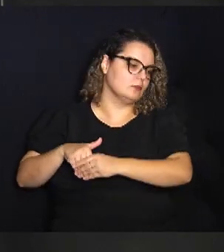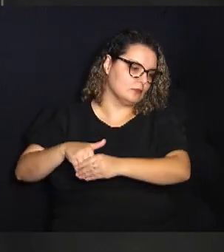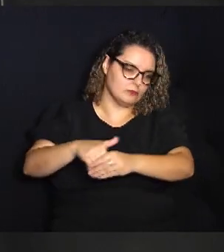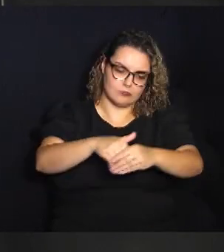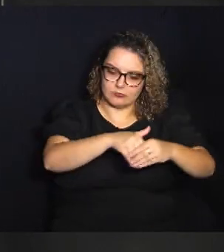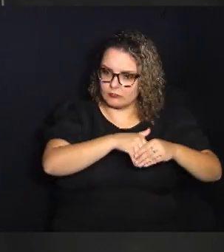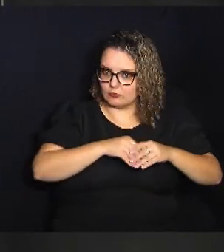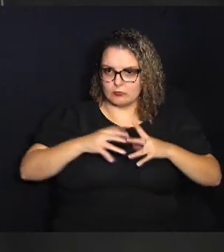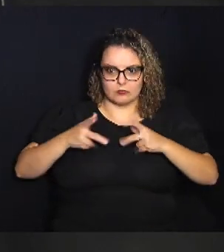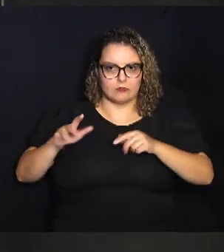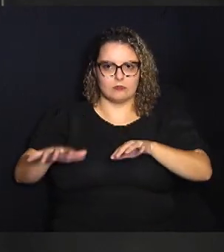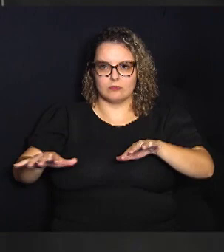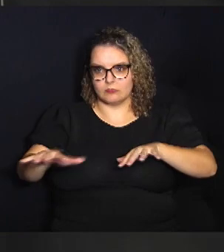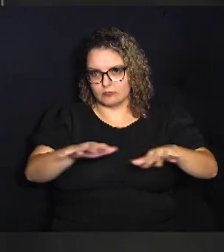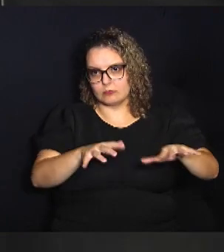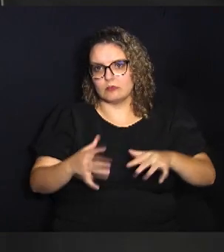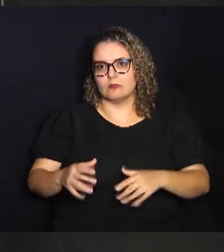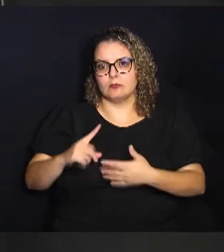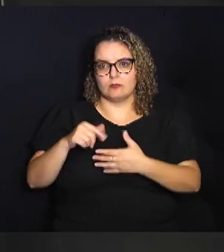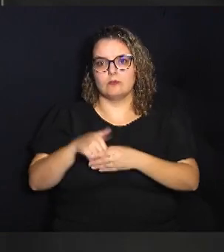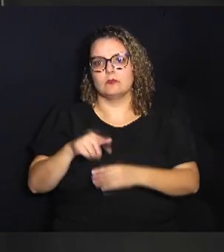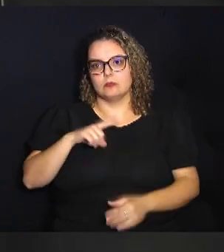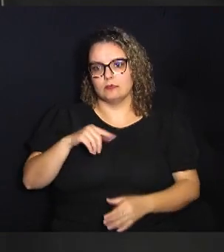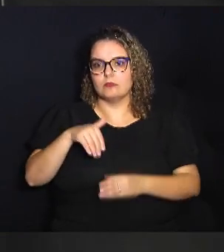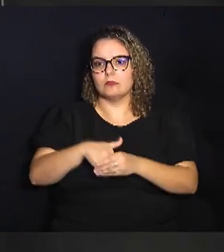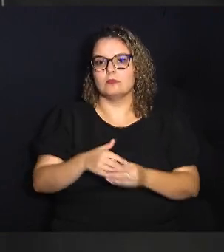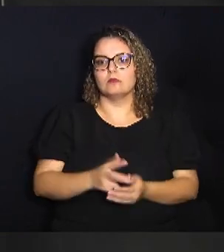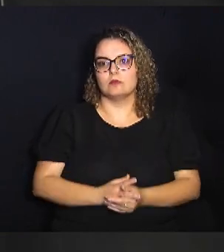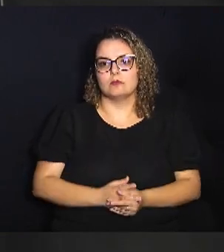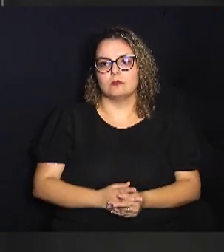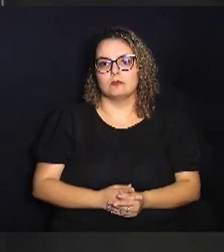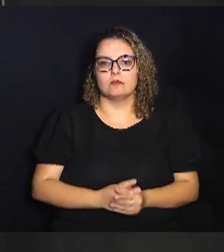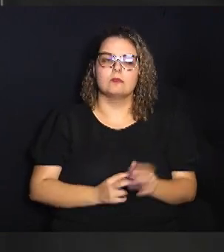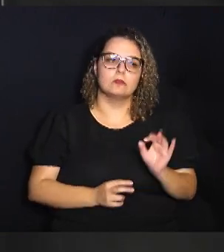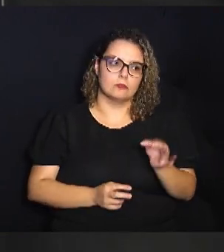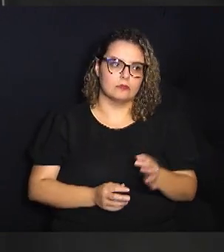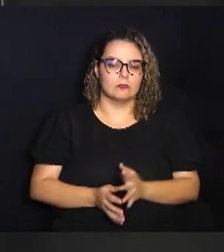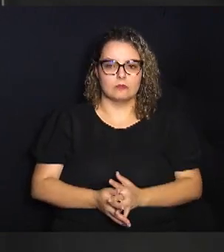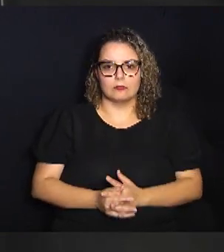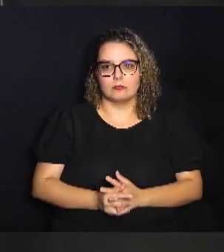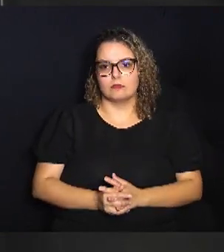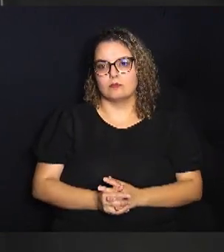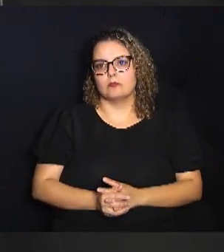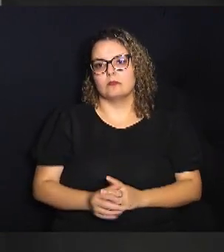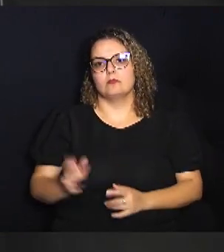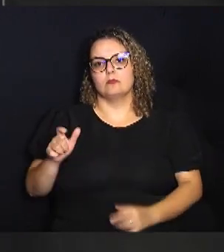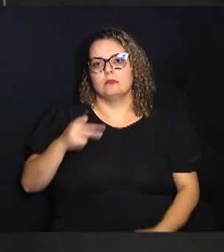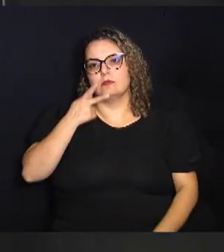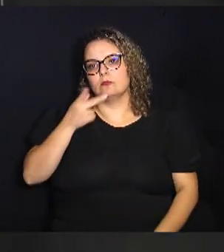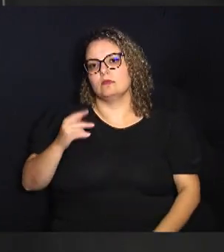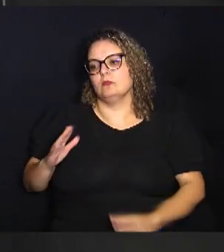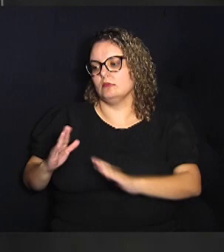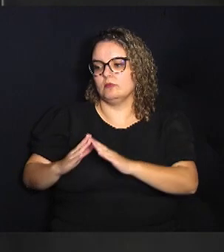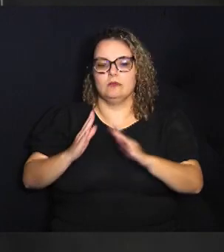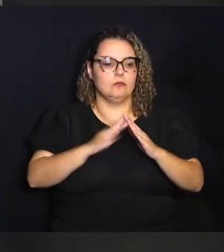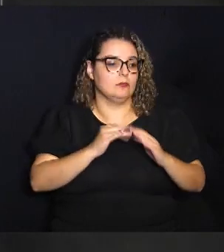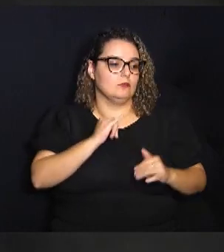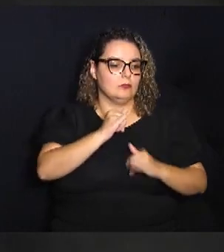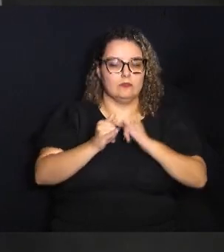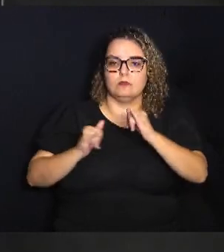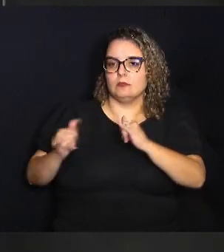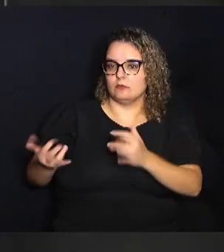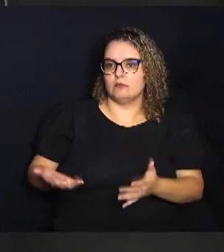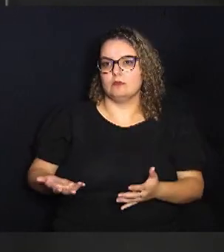colégios eleitorais de Campinas. Eu tive voto. Sim. Então, de maneira que essa mesma pessoa fala de mim para o vizinho, que fala para o outro. Então,